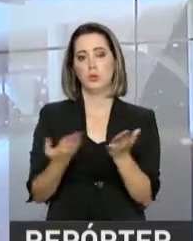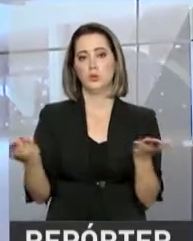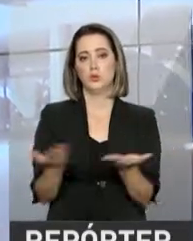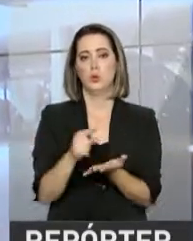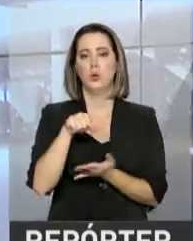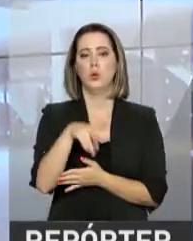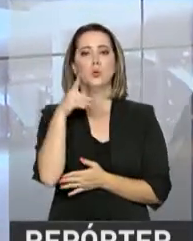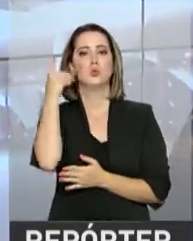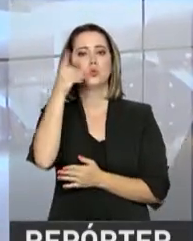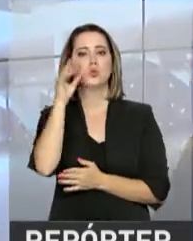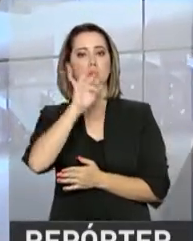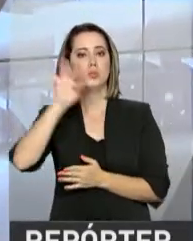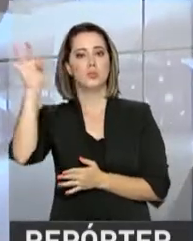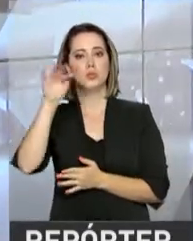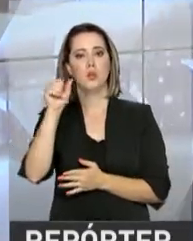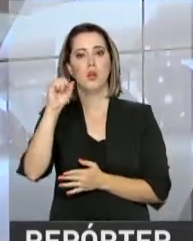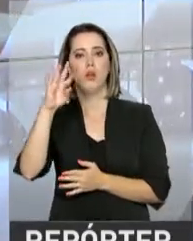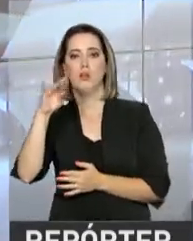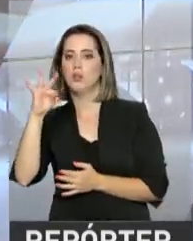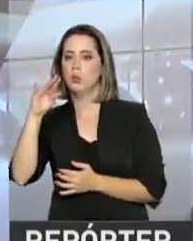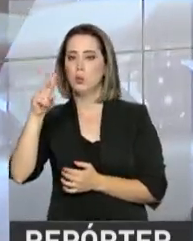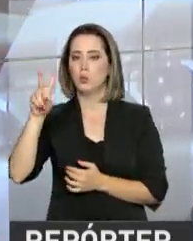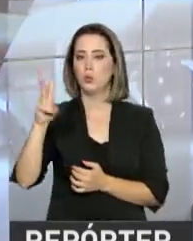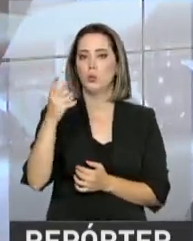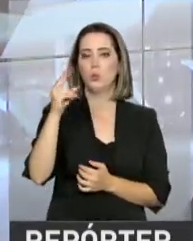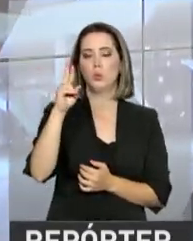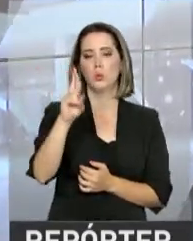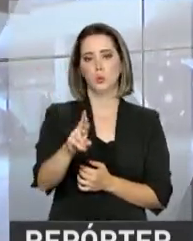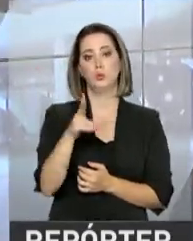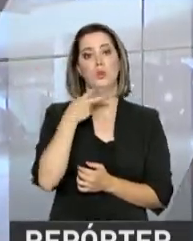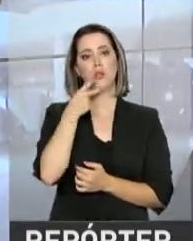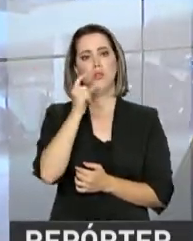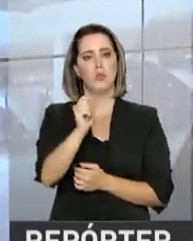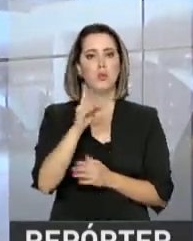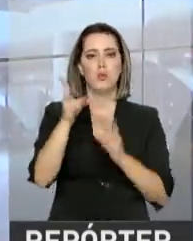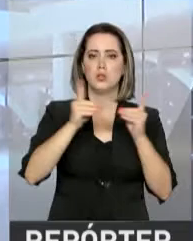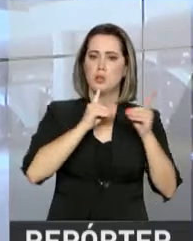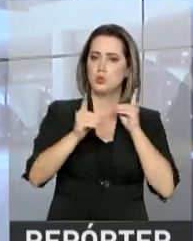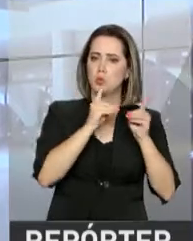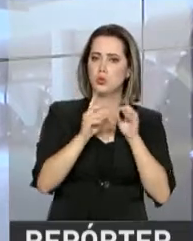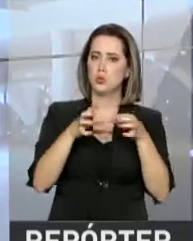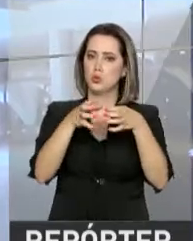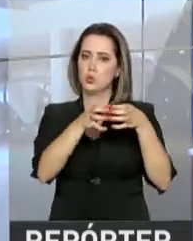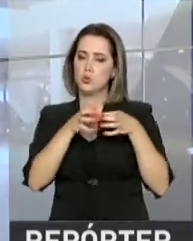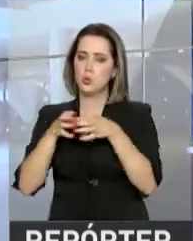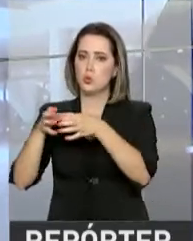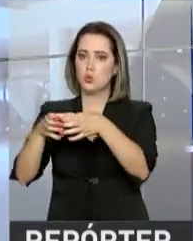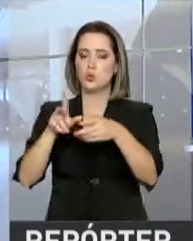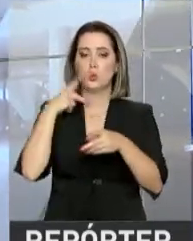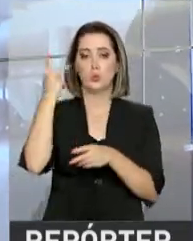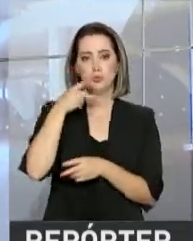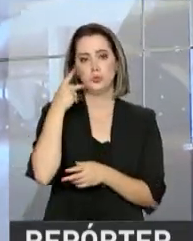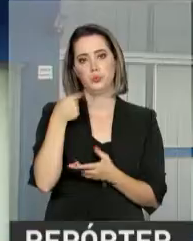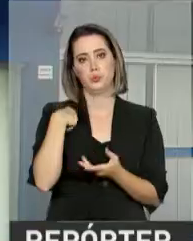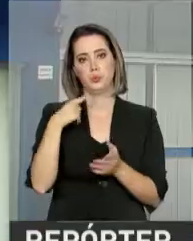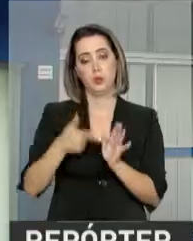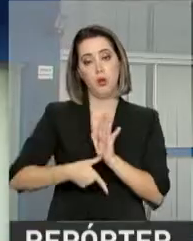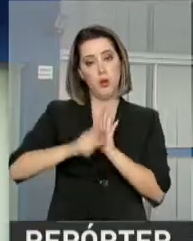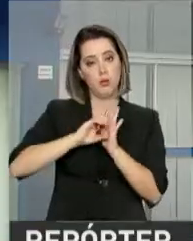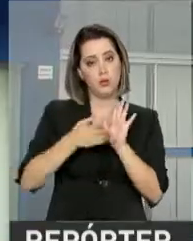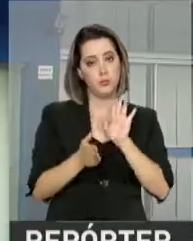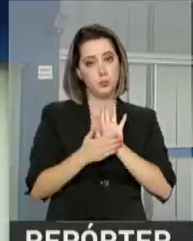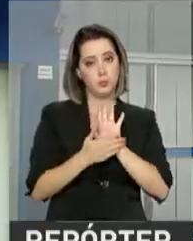maia relator da reforma na câmara disse que está discutindo o relatório com as bancadas antes de apresentá lo